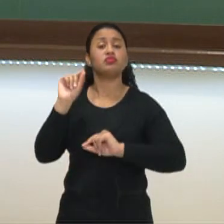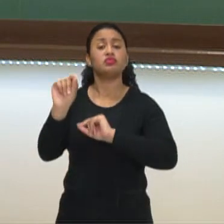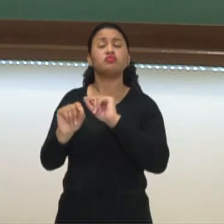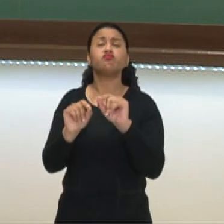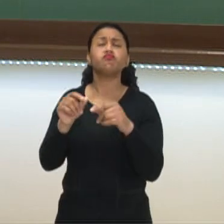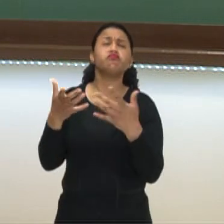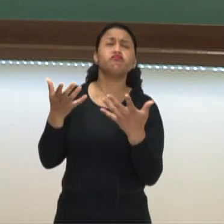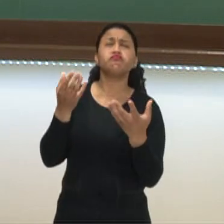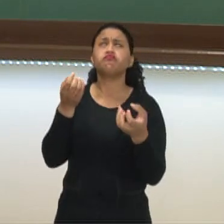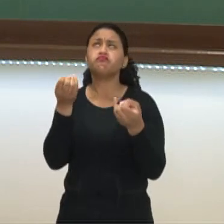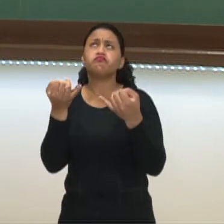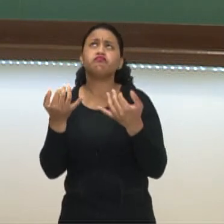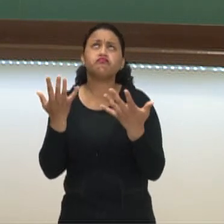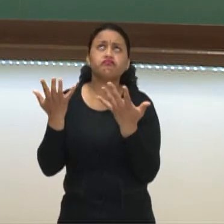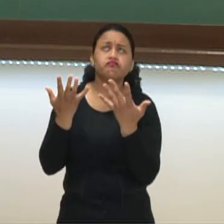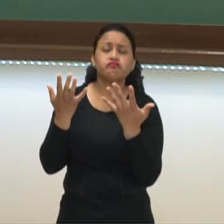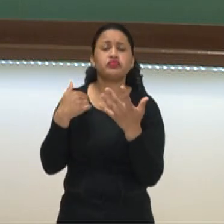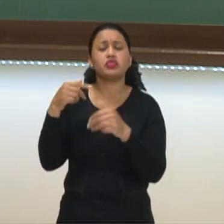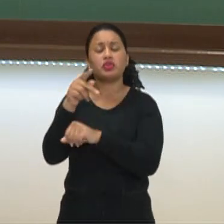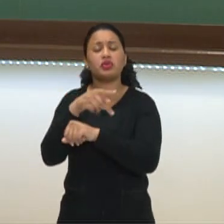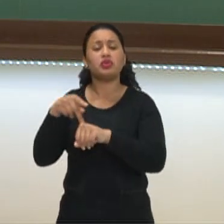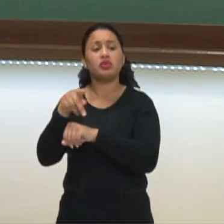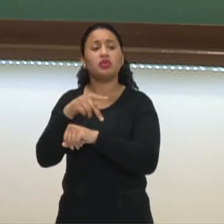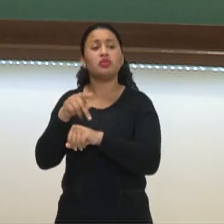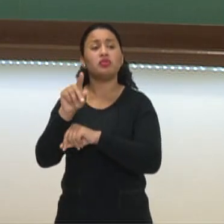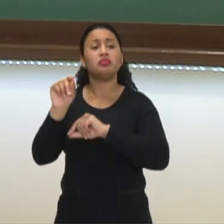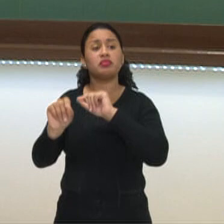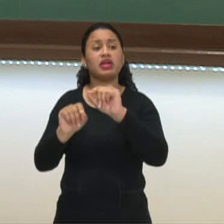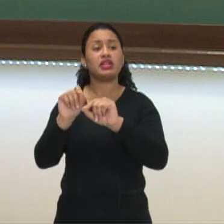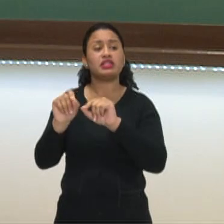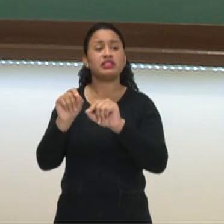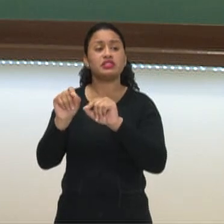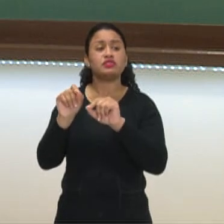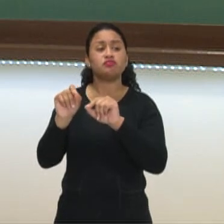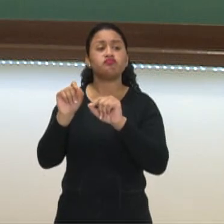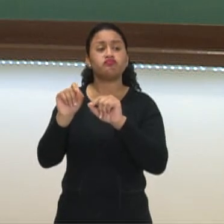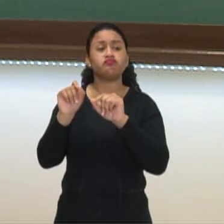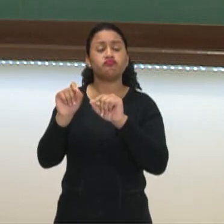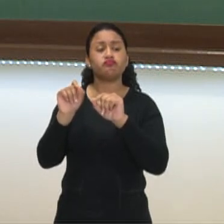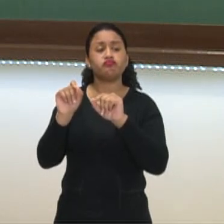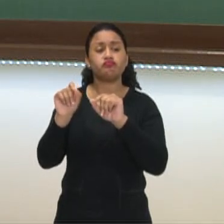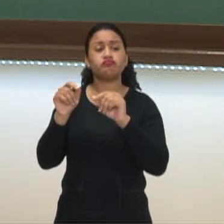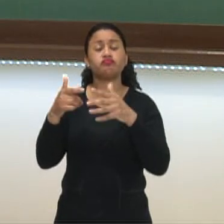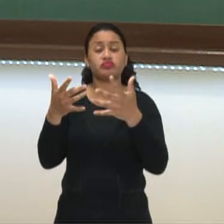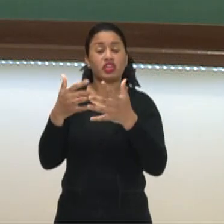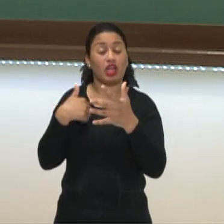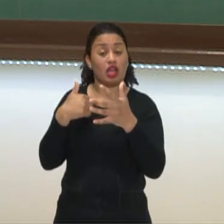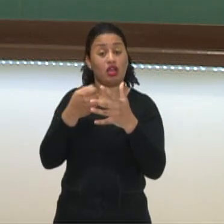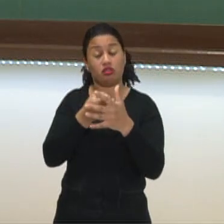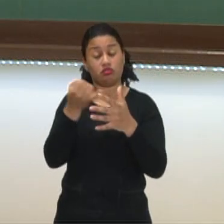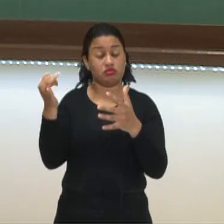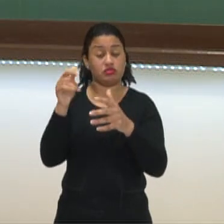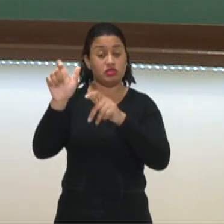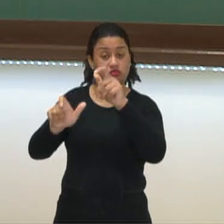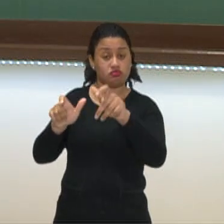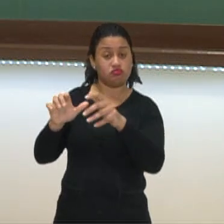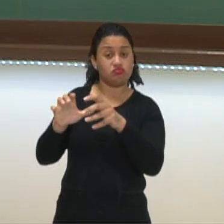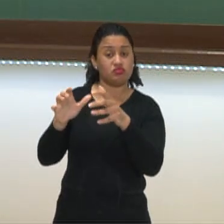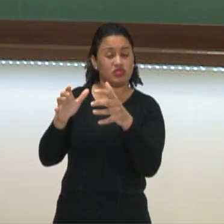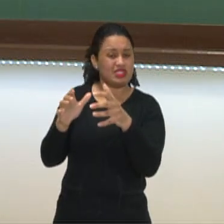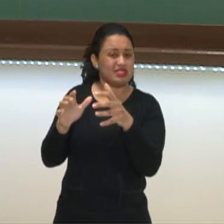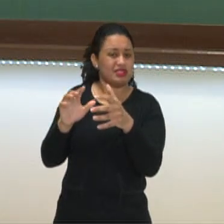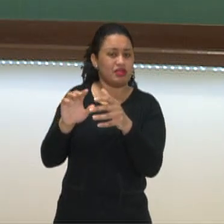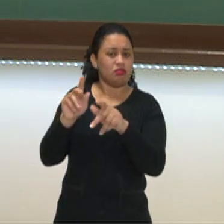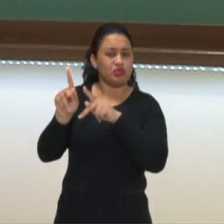como eu posso falar? É aquele país que tem uma grande densidade demográfica. É um país que tem uma